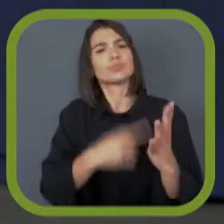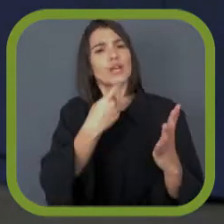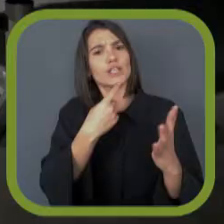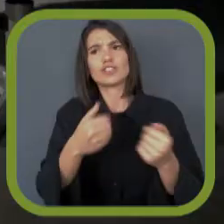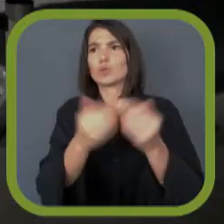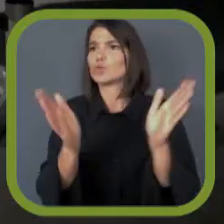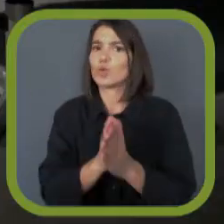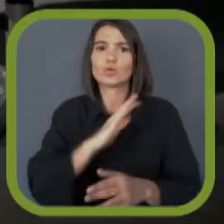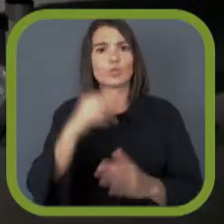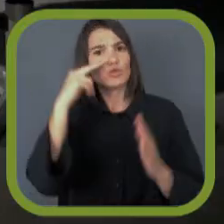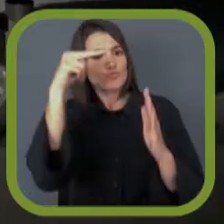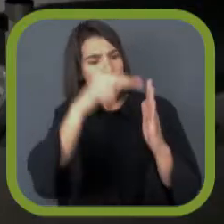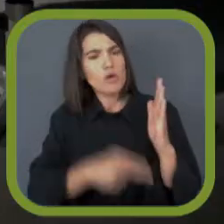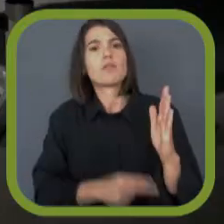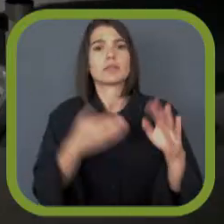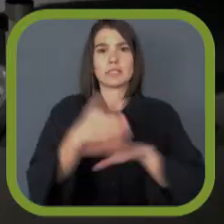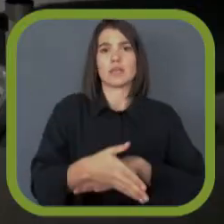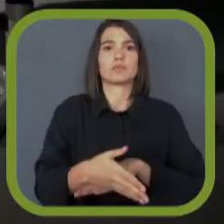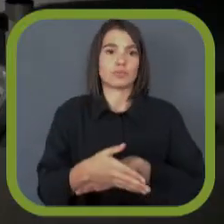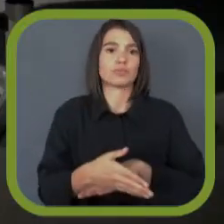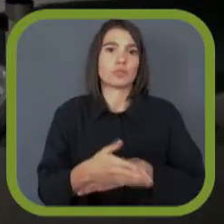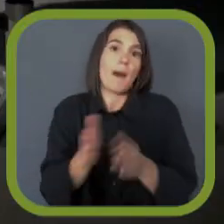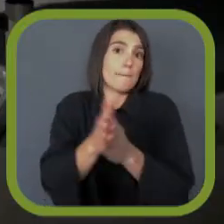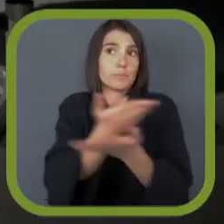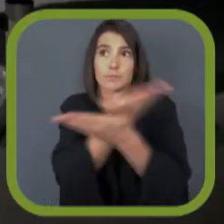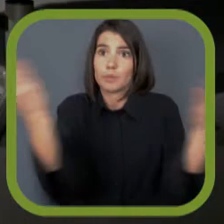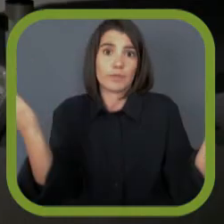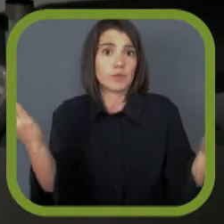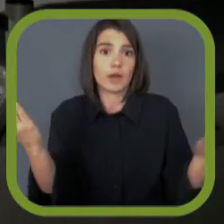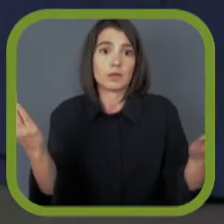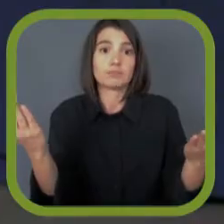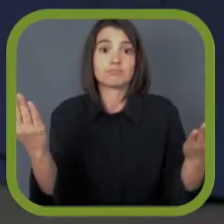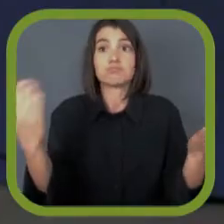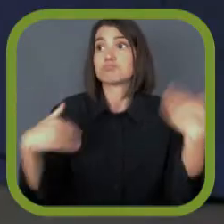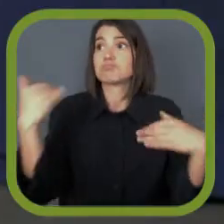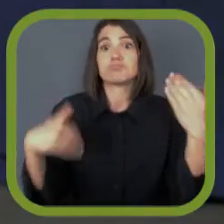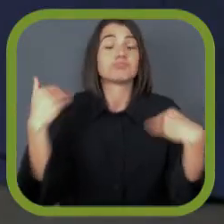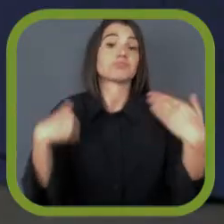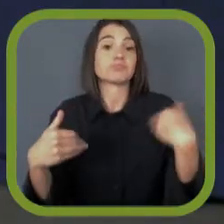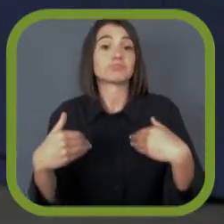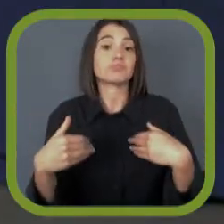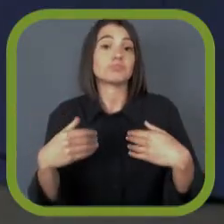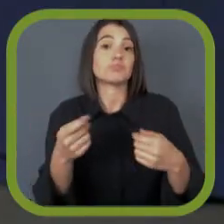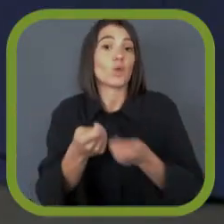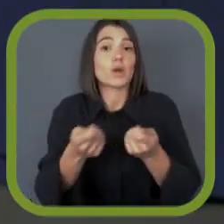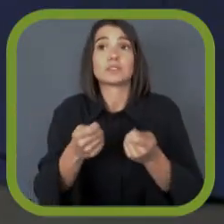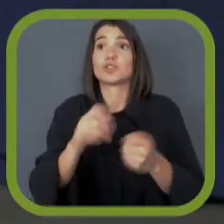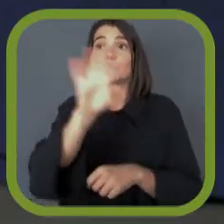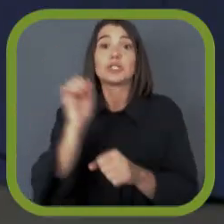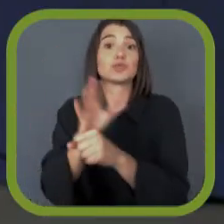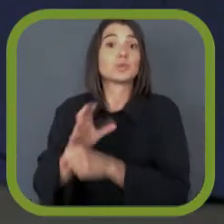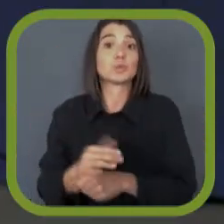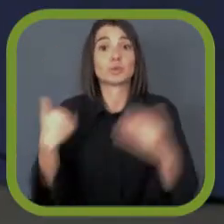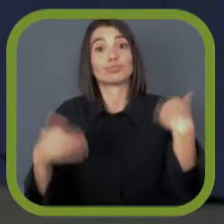em open source, para toda a gente no mundo poder tirar proveito daquilo. E aí começámos a ser contactados por uma série de organizações noutros